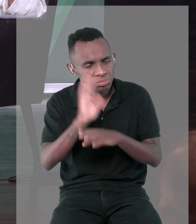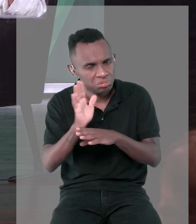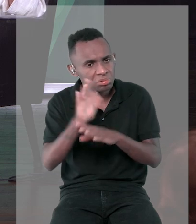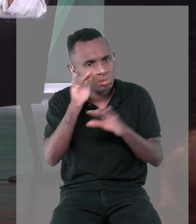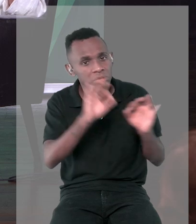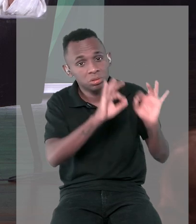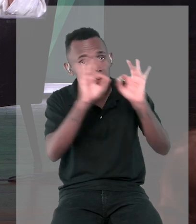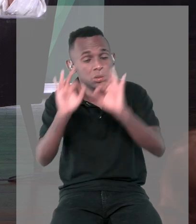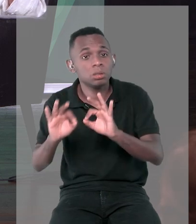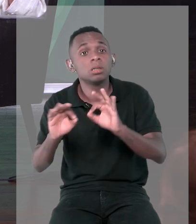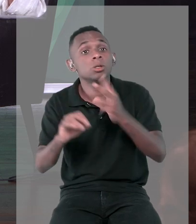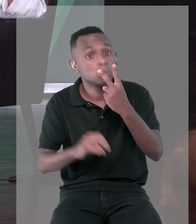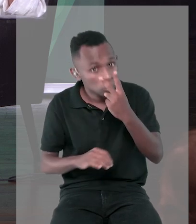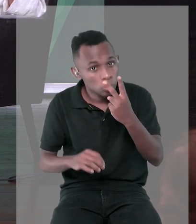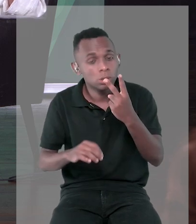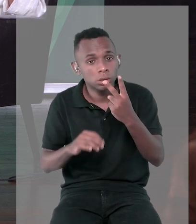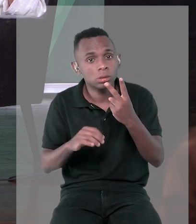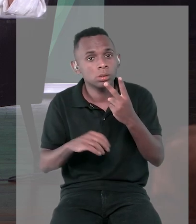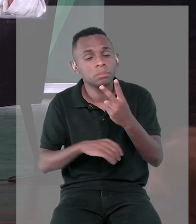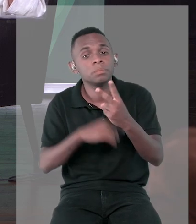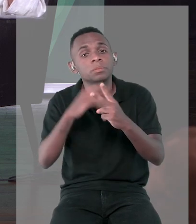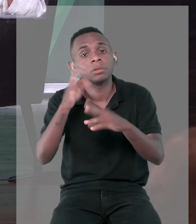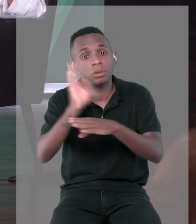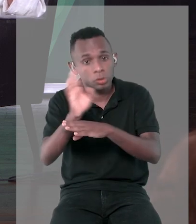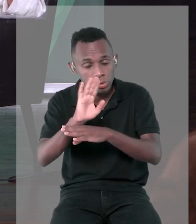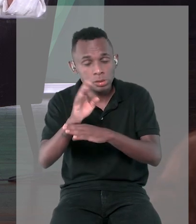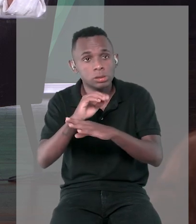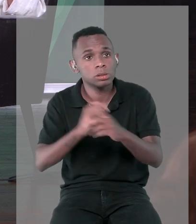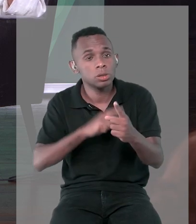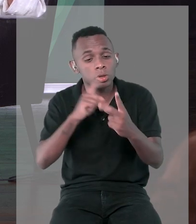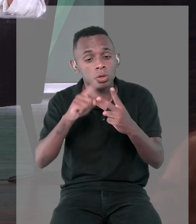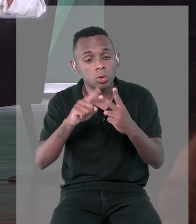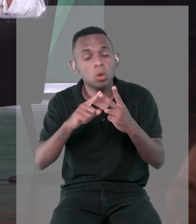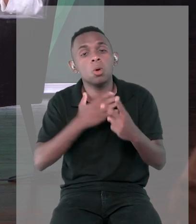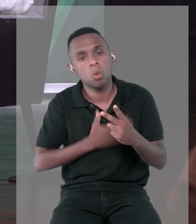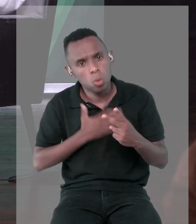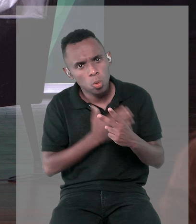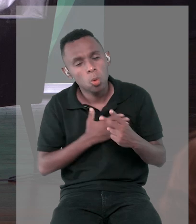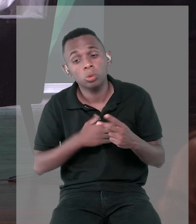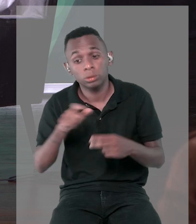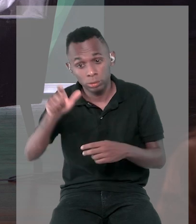muito lindo. Tem 2 versões do cinema. Eu gosto muito da segunda, que a Dona